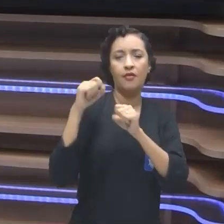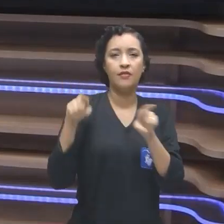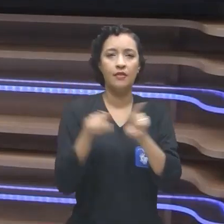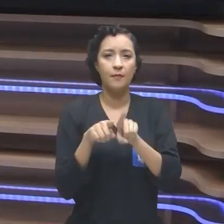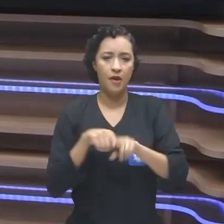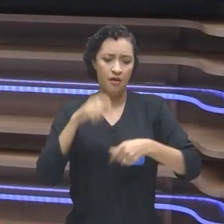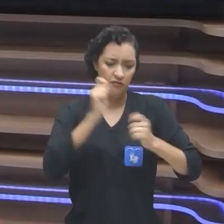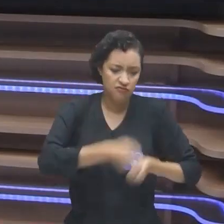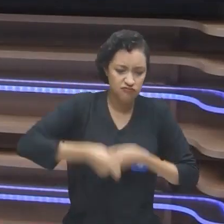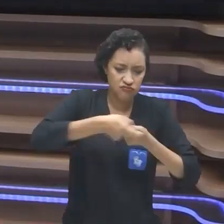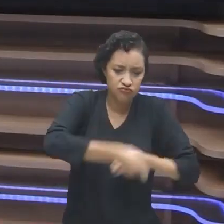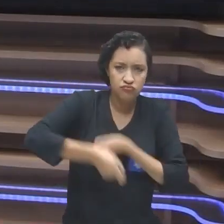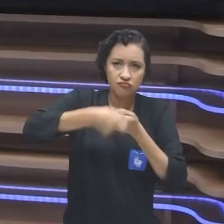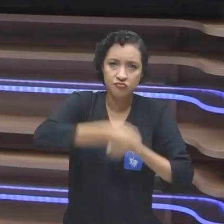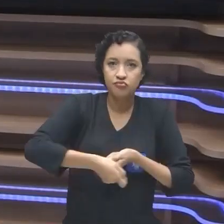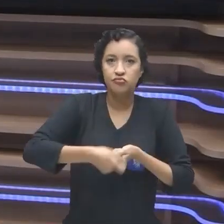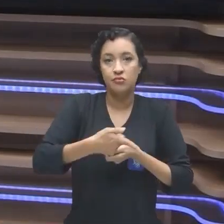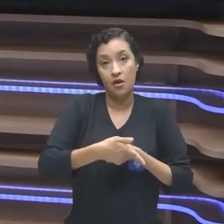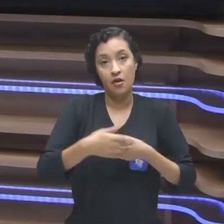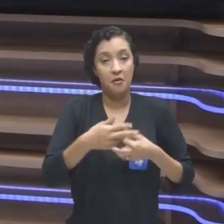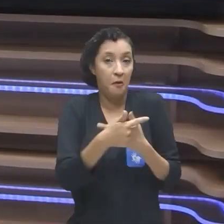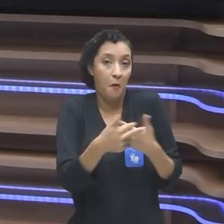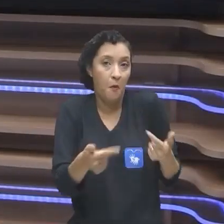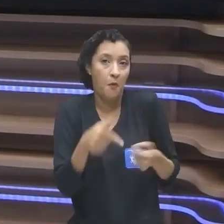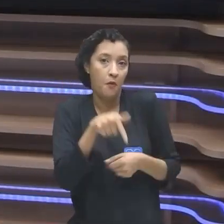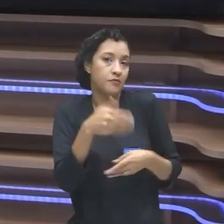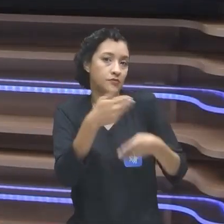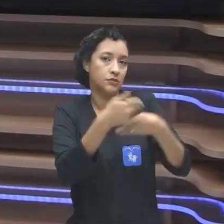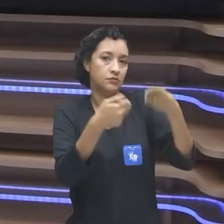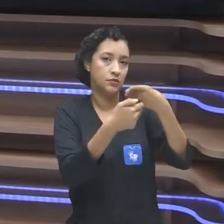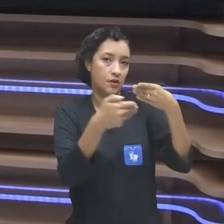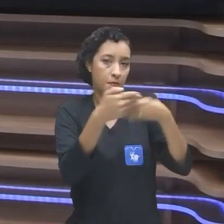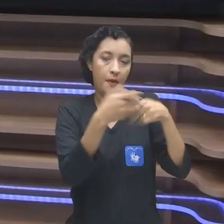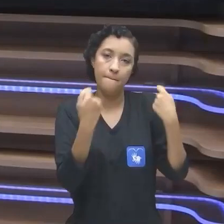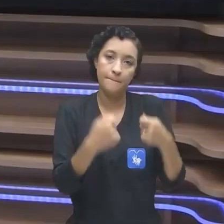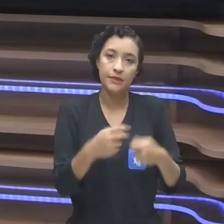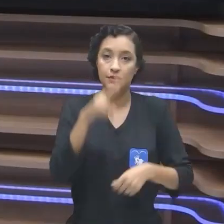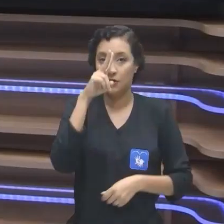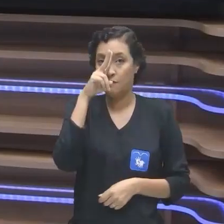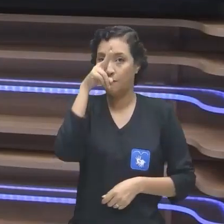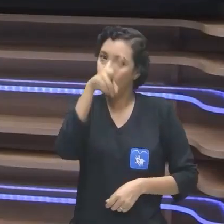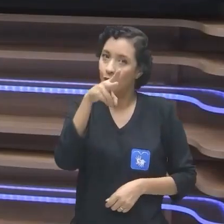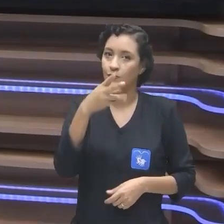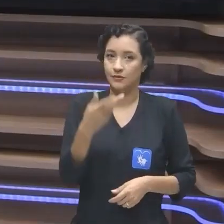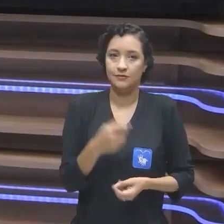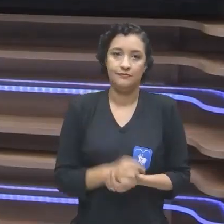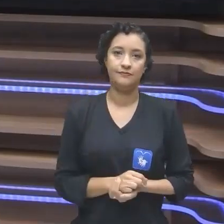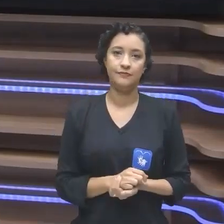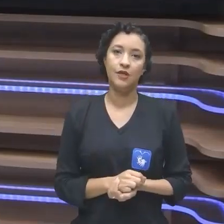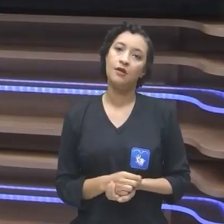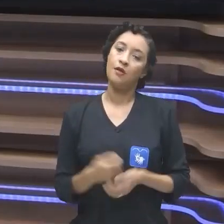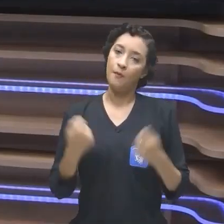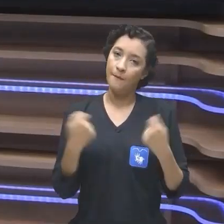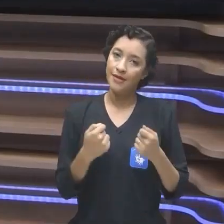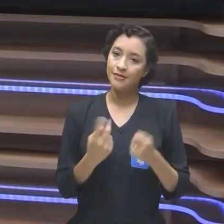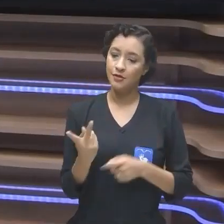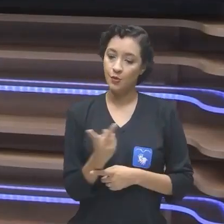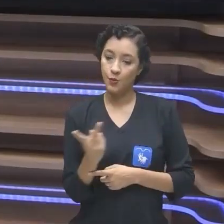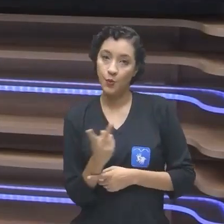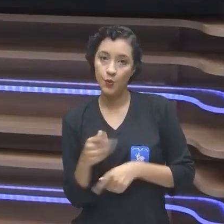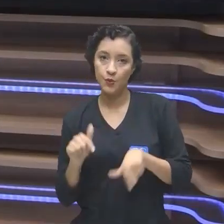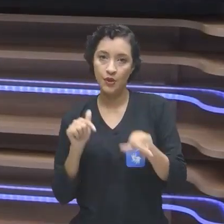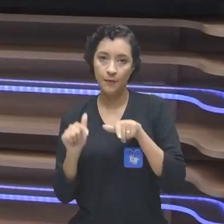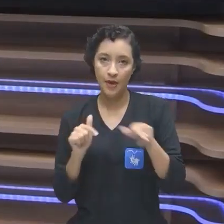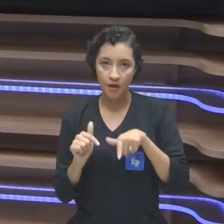massa. Entenderam, crianças? Então, o trabalho físico e o intelectual, que são geradores